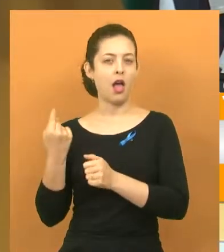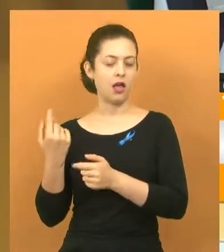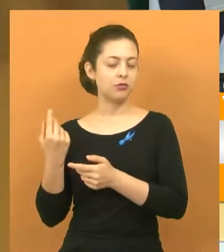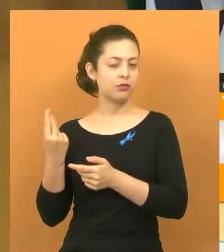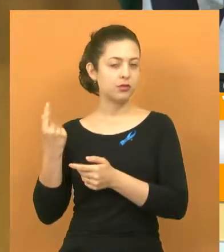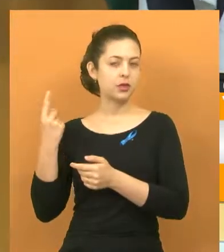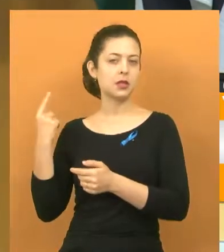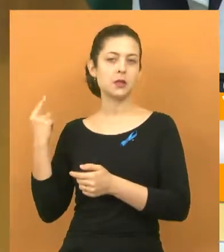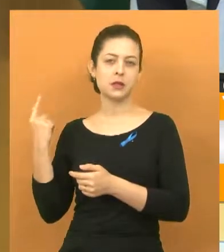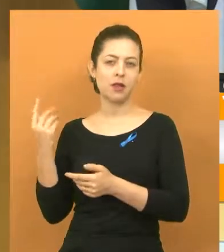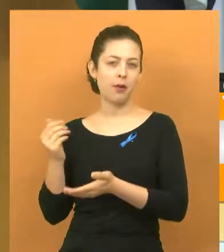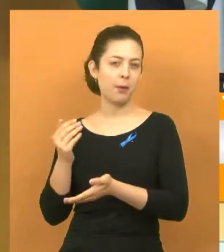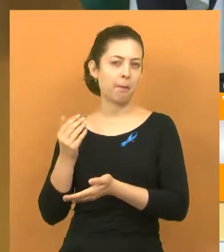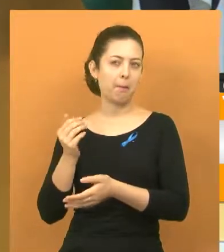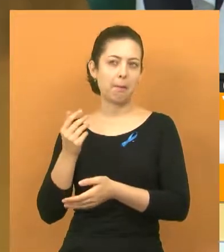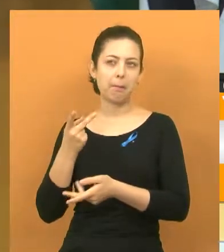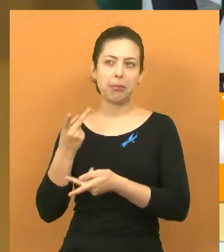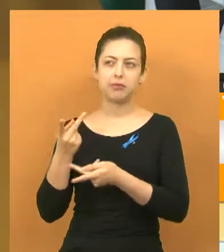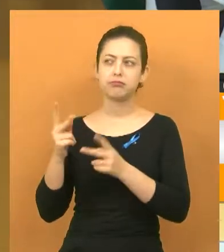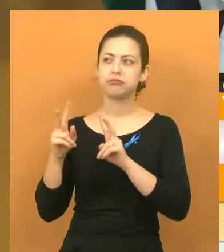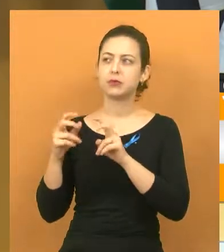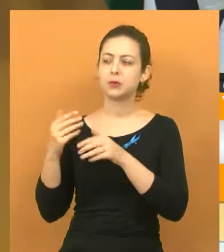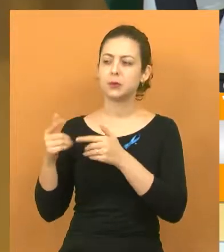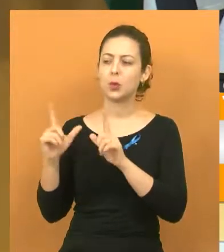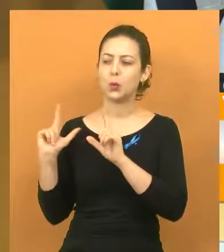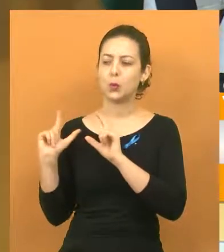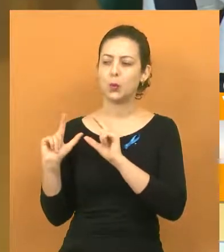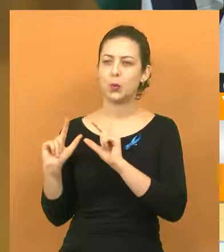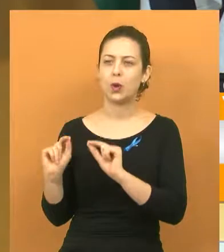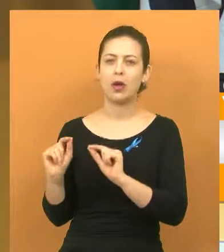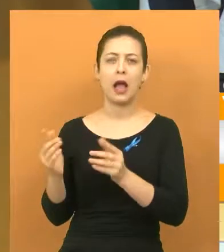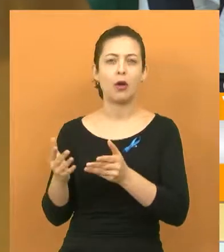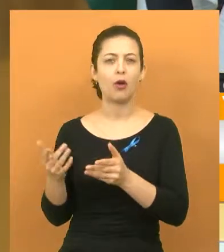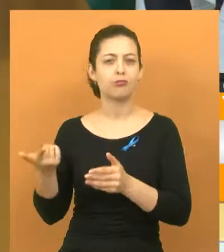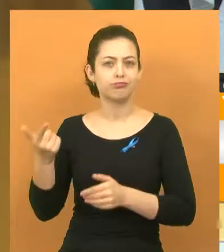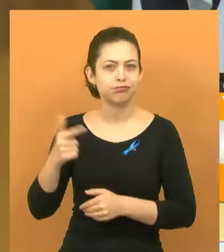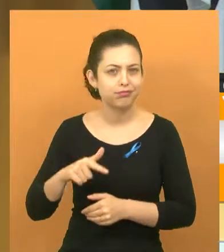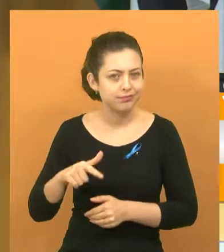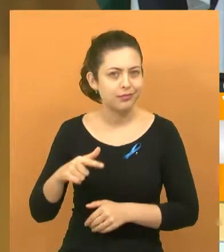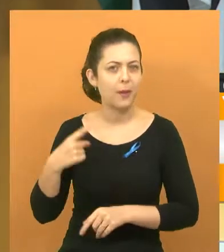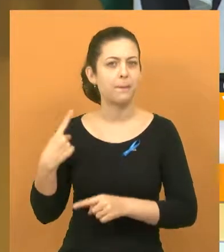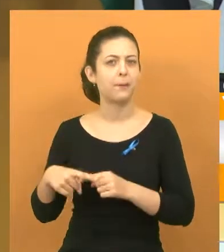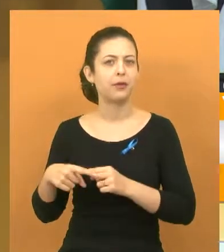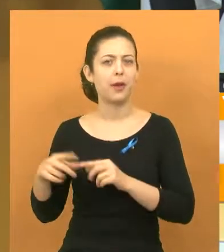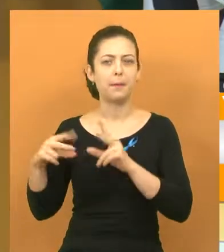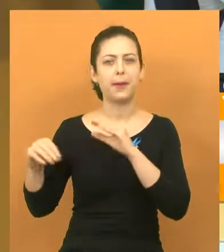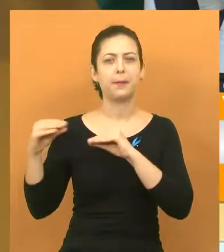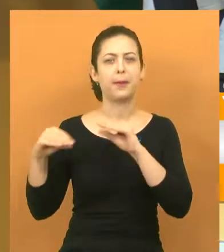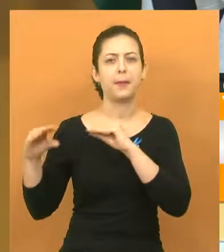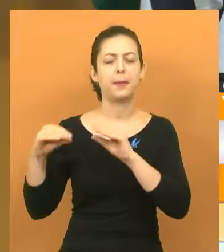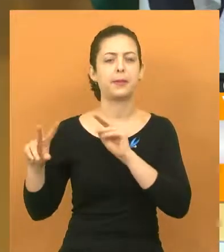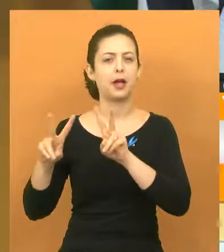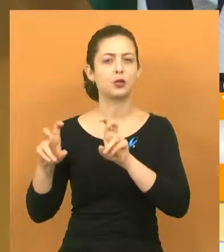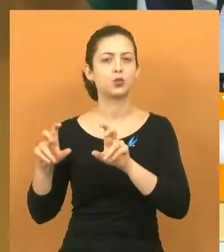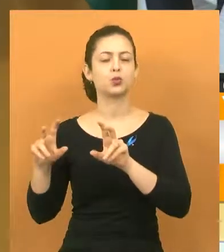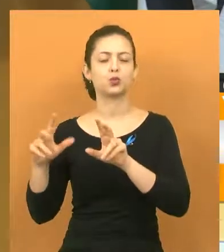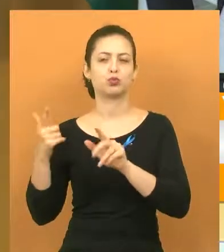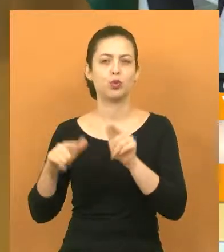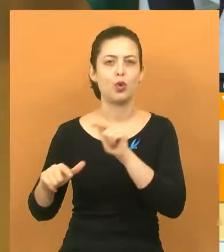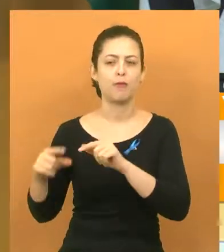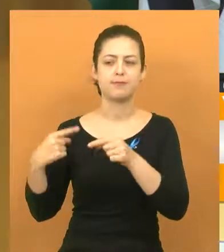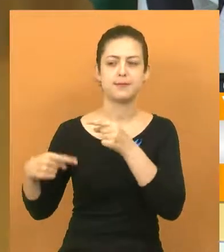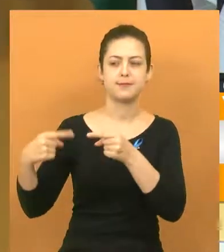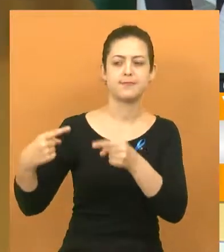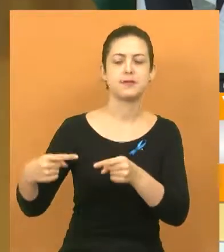carroceiros há muito tempo. De uns tempos para cá, parece-me que voltou à tona, por talvez dois motivos.